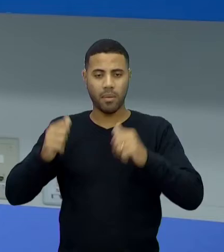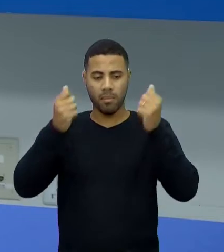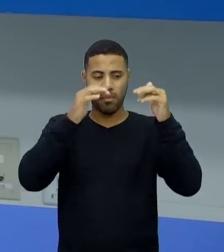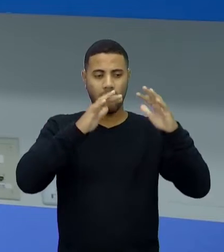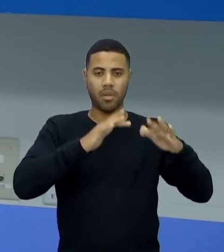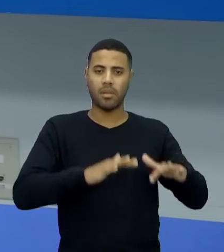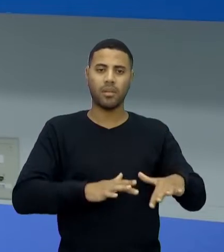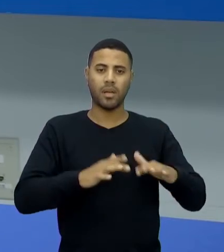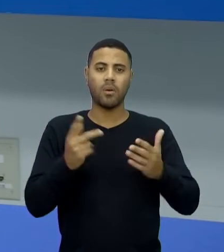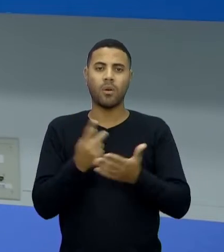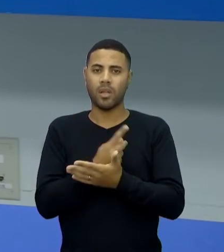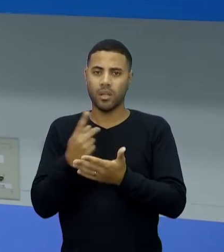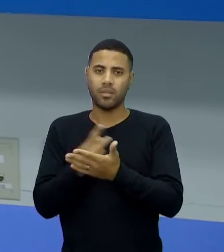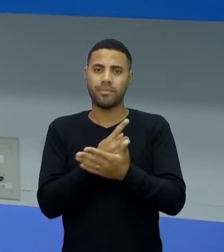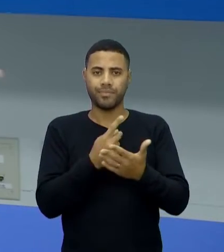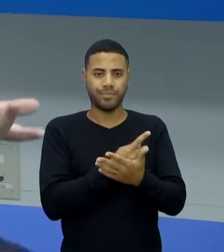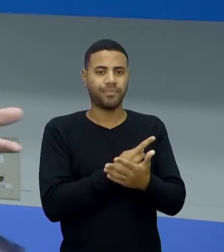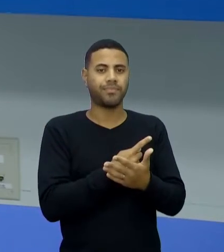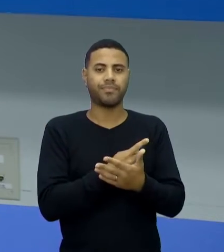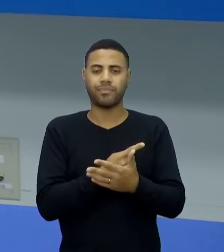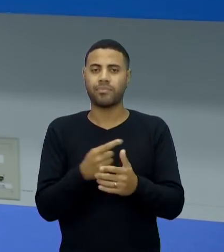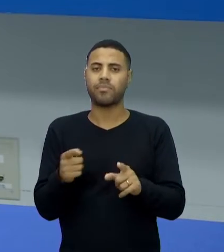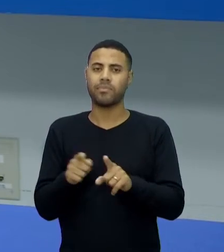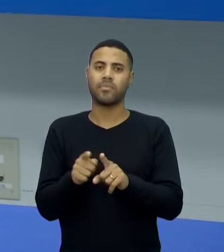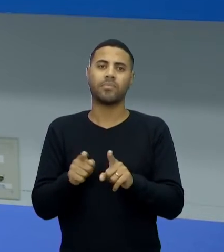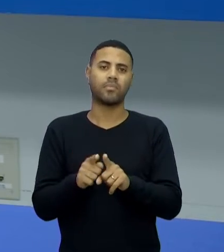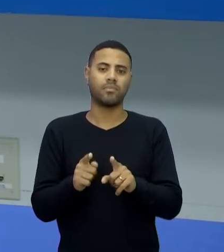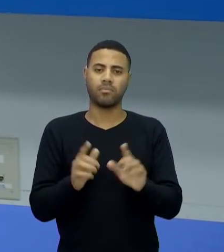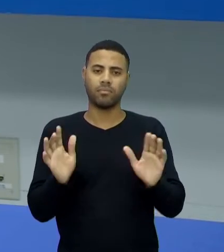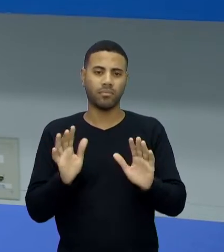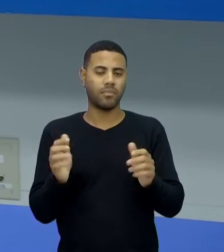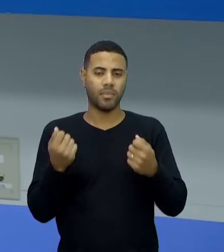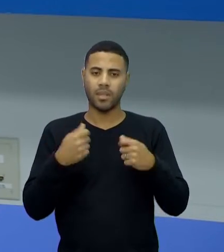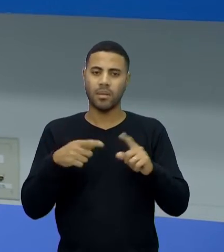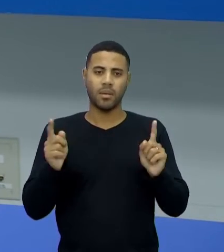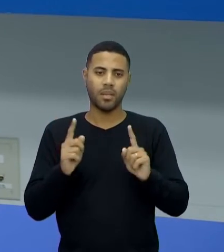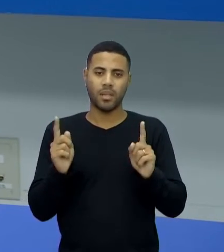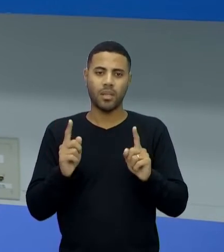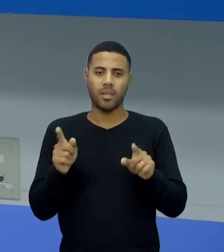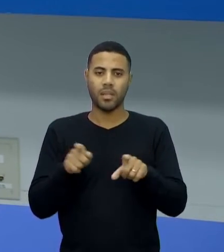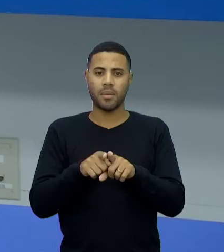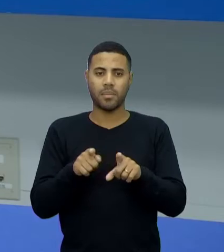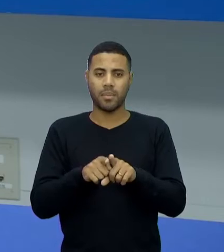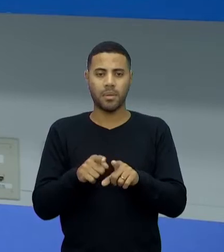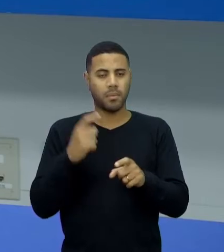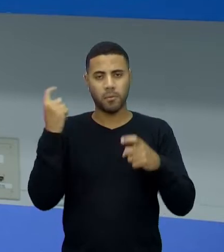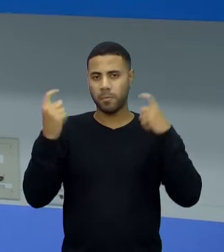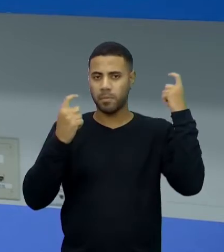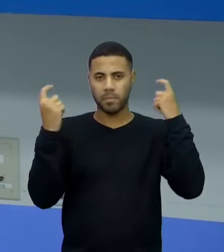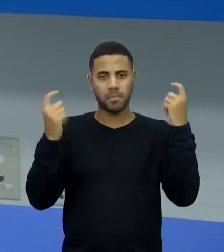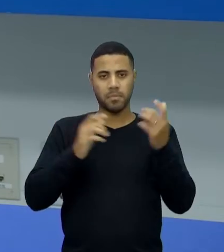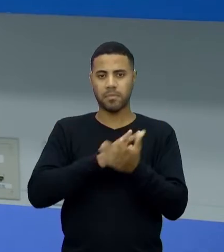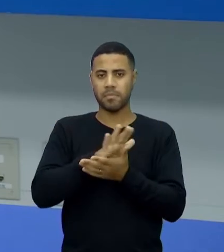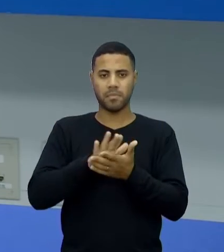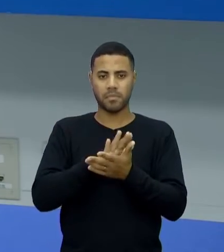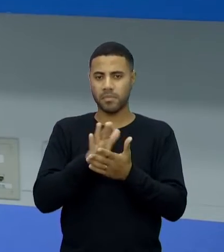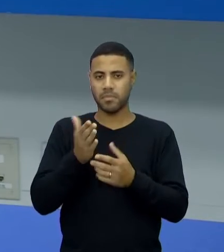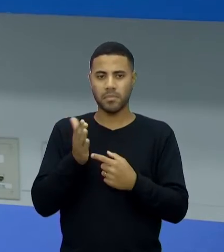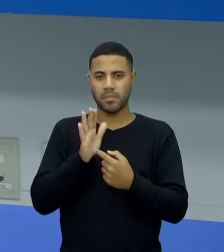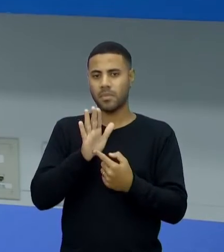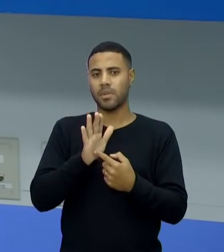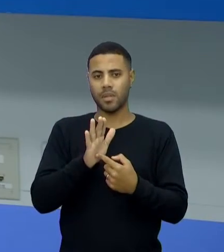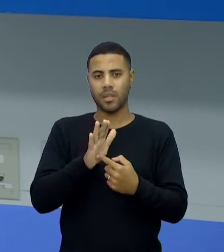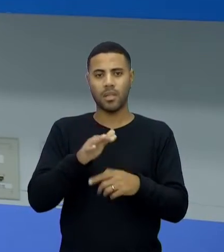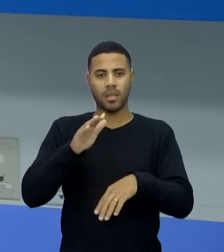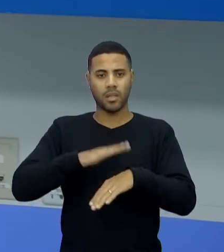geral tão submetendo o ambiente a gente não precisa se preocupar com isso porque as soluções virão no momento